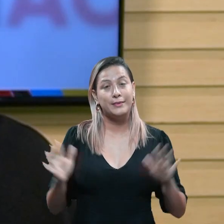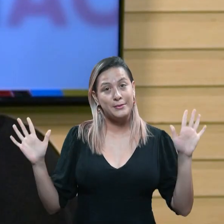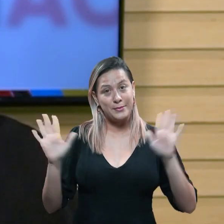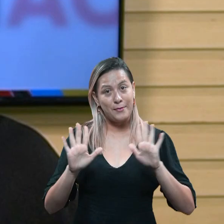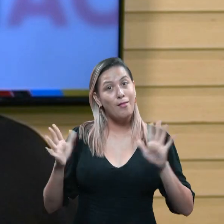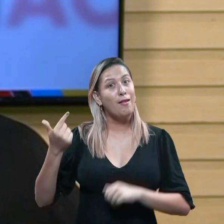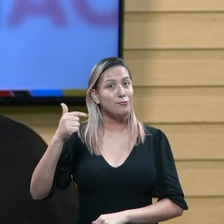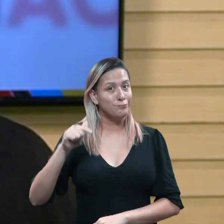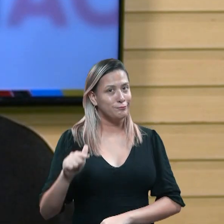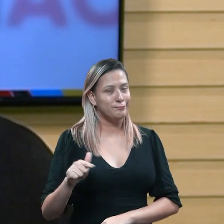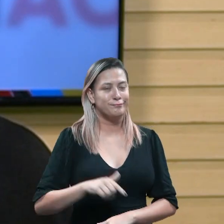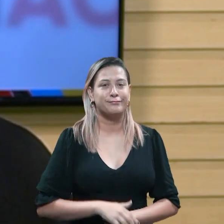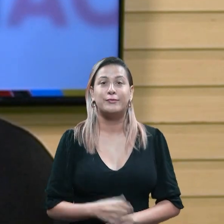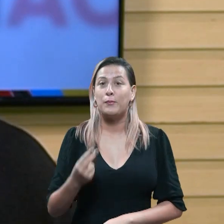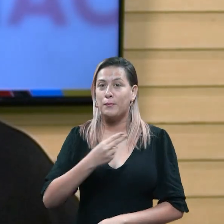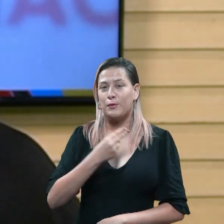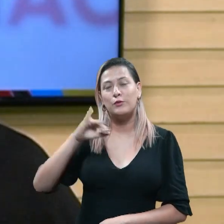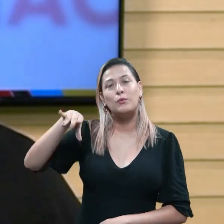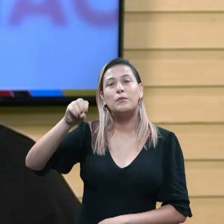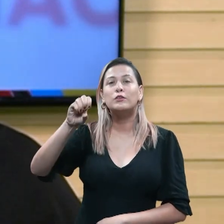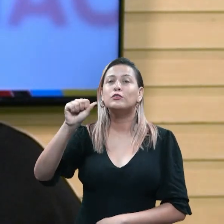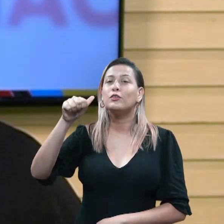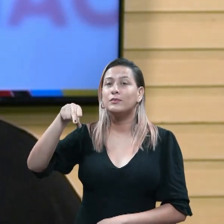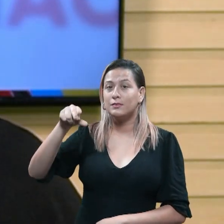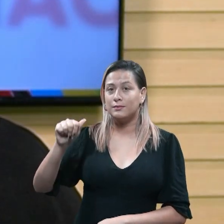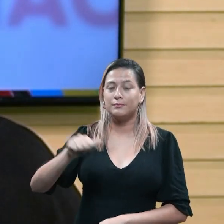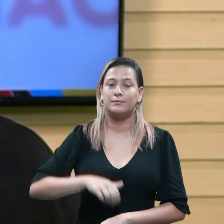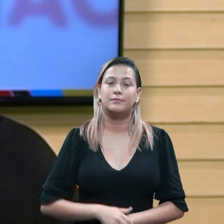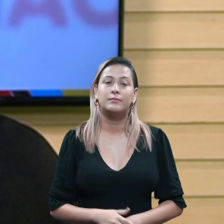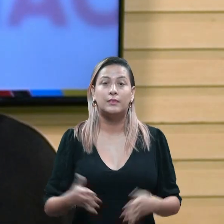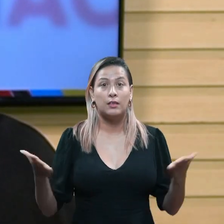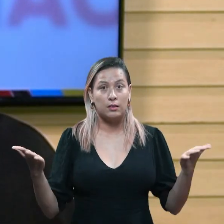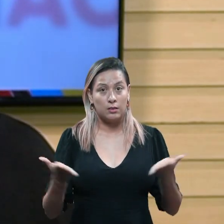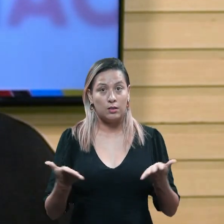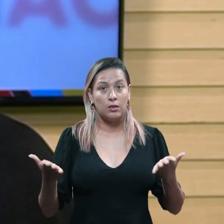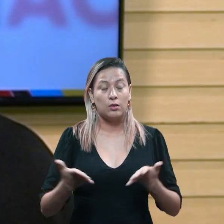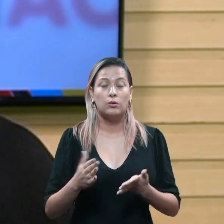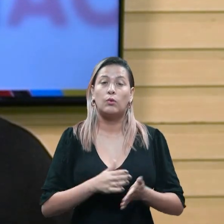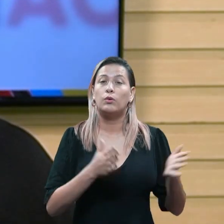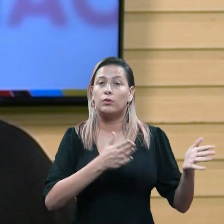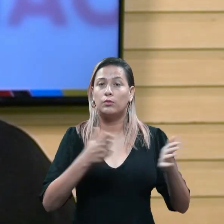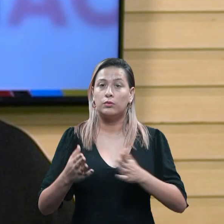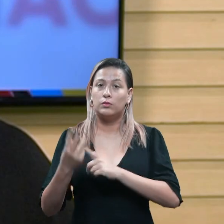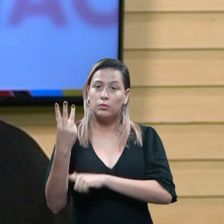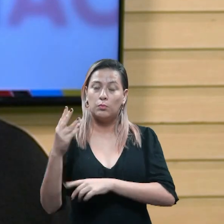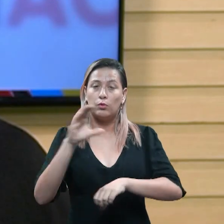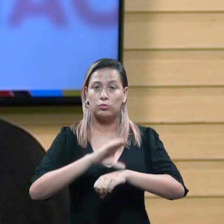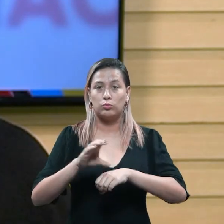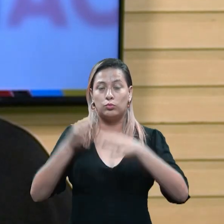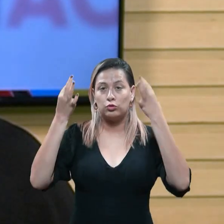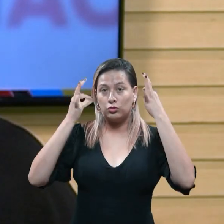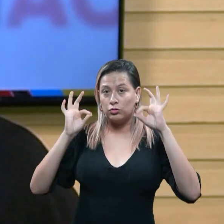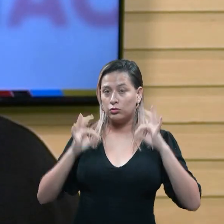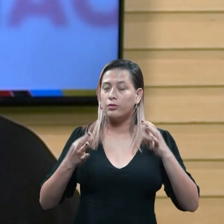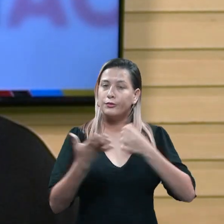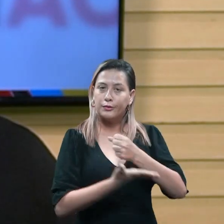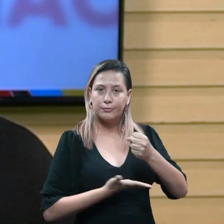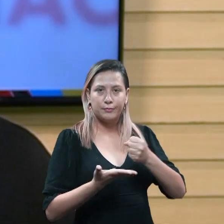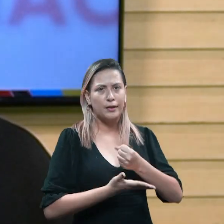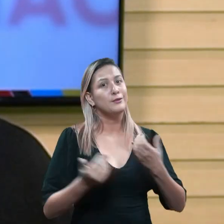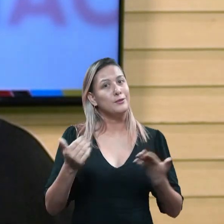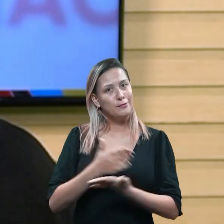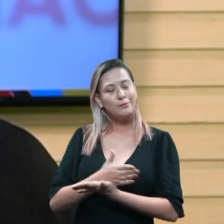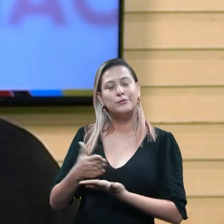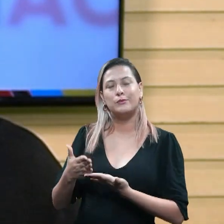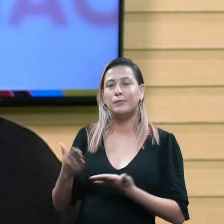Olá novamente, sou a professora Josana Tourinho e este é o terceiro módulo do curso de Estética Básica. Vamos